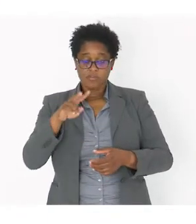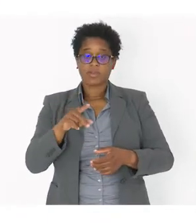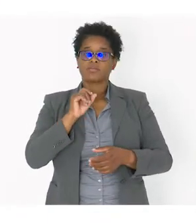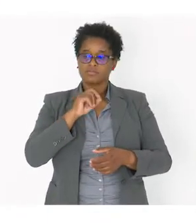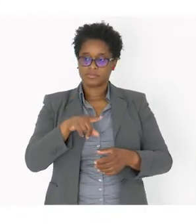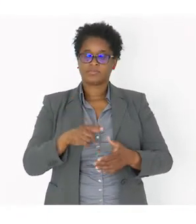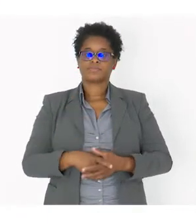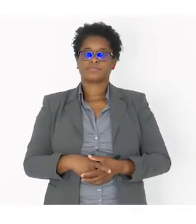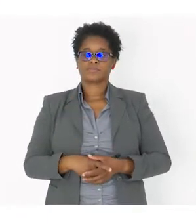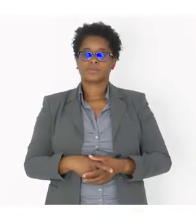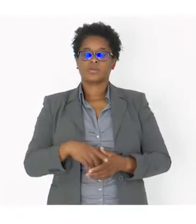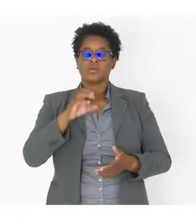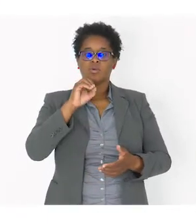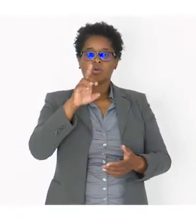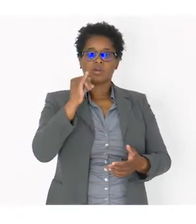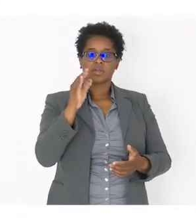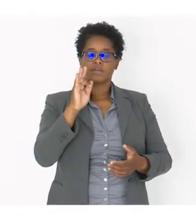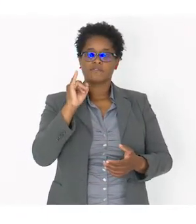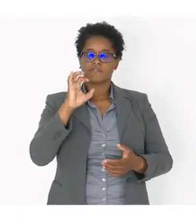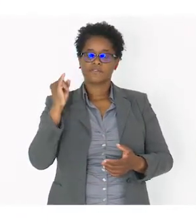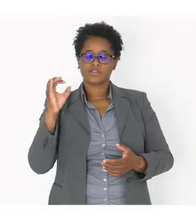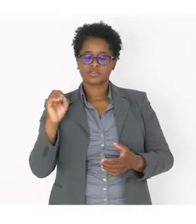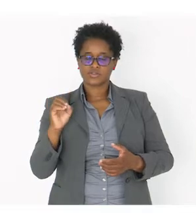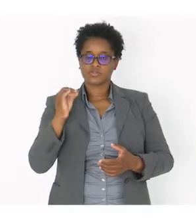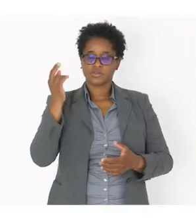Temos o orifício interno,